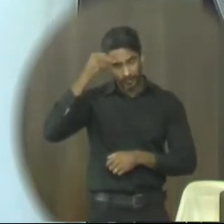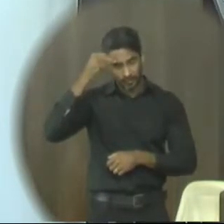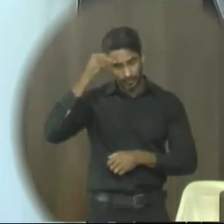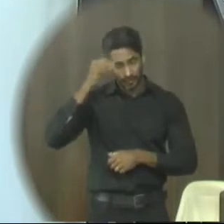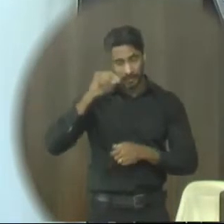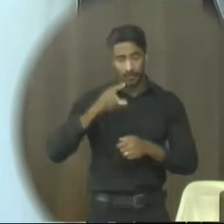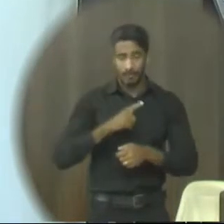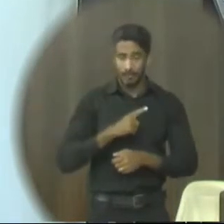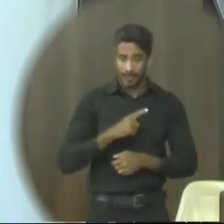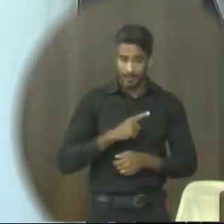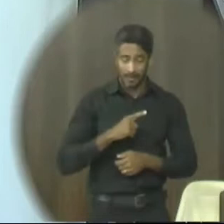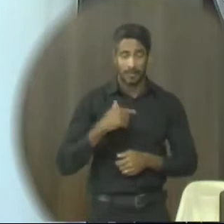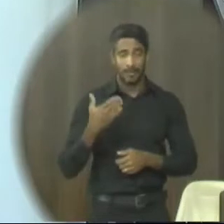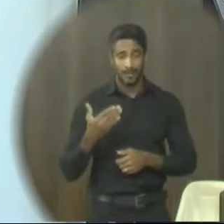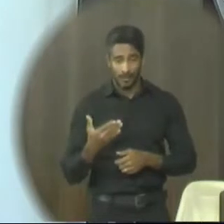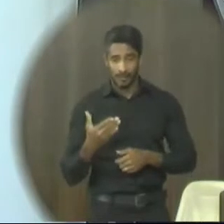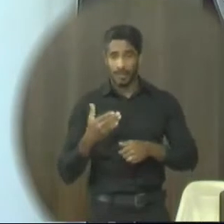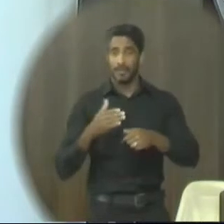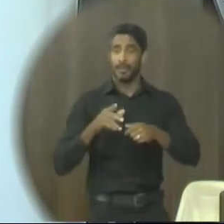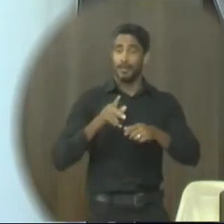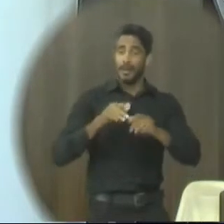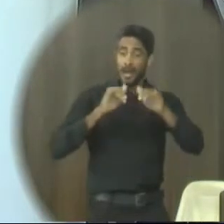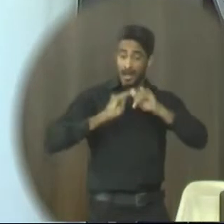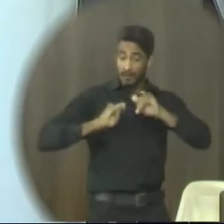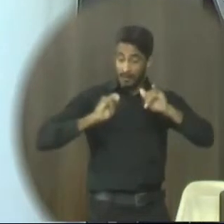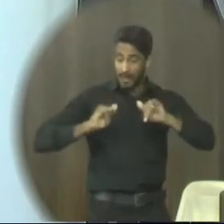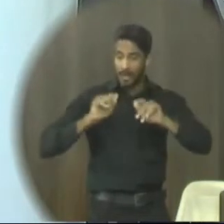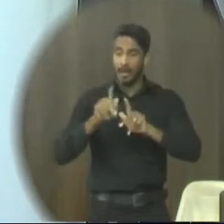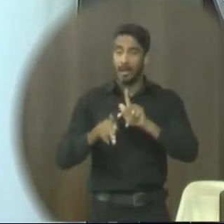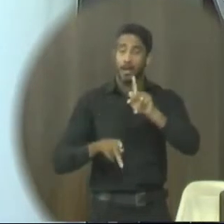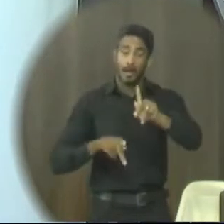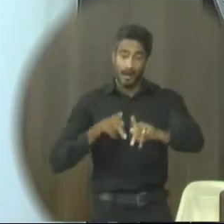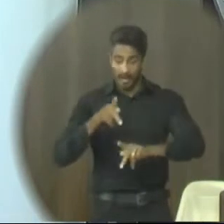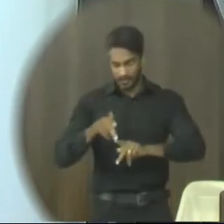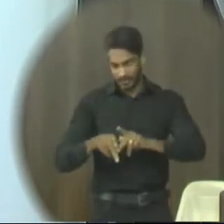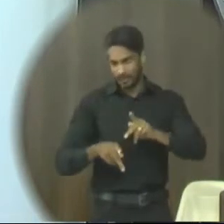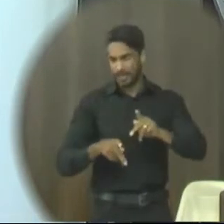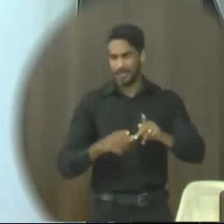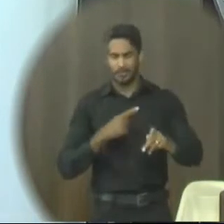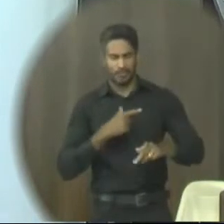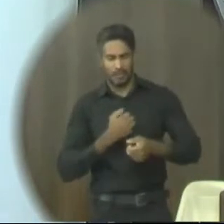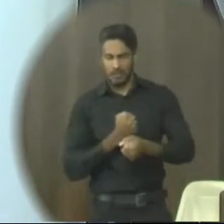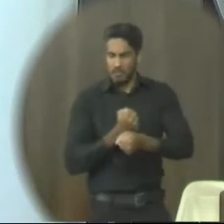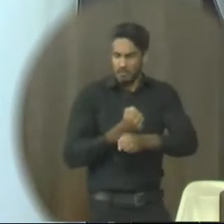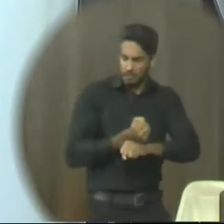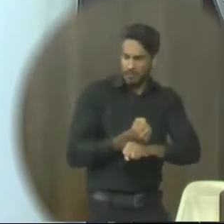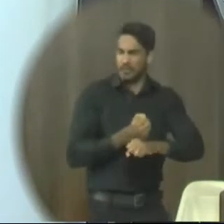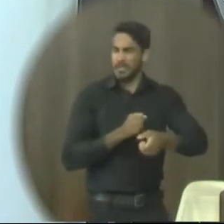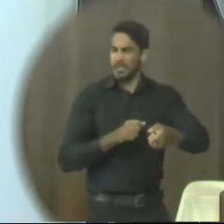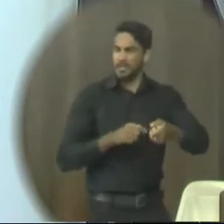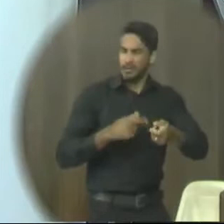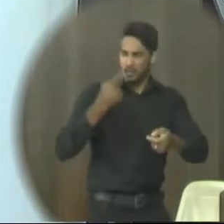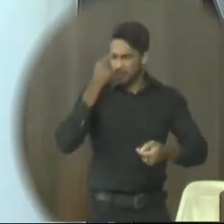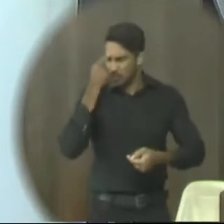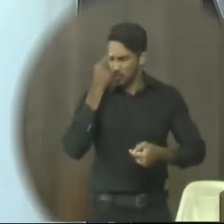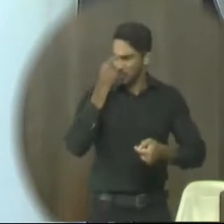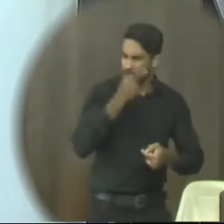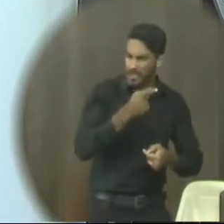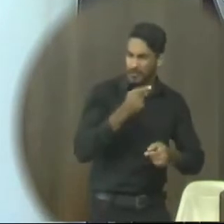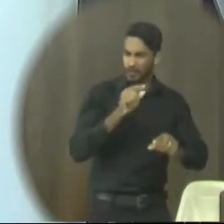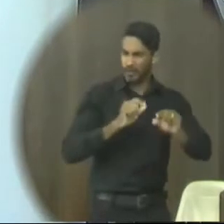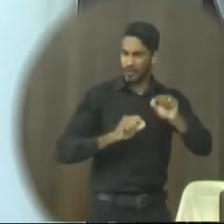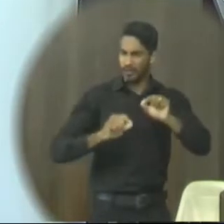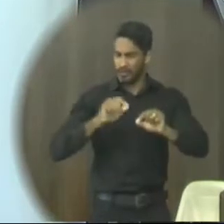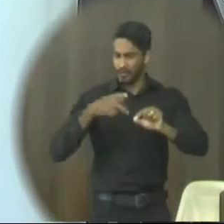causas, isto é, instituir a colaboração sem força coativa ou obrigatória para